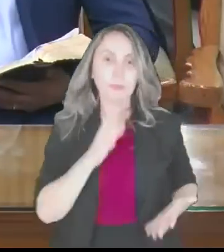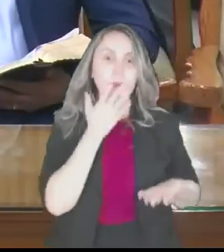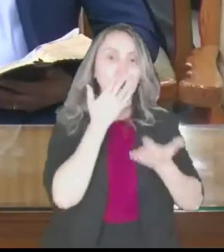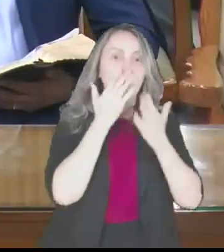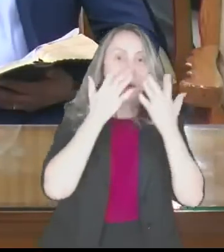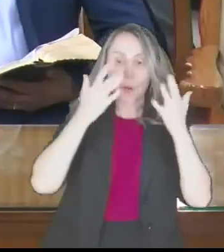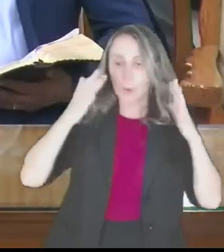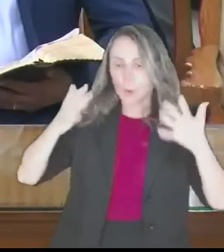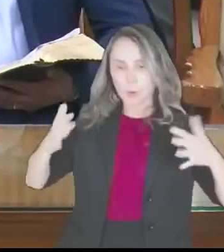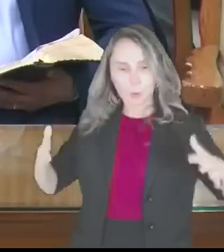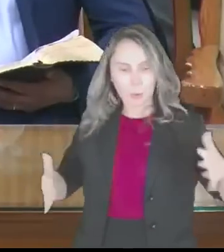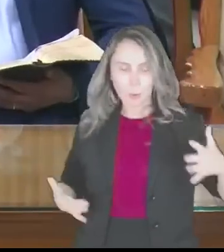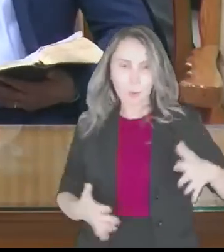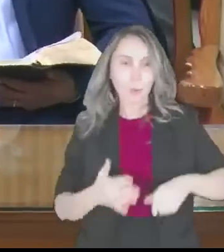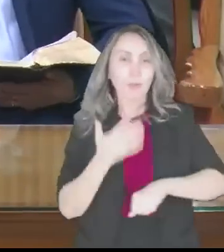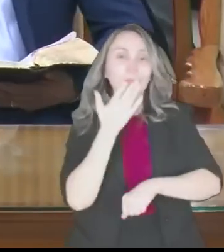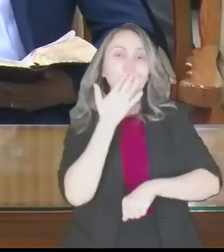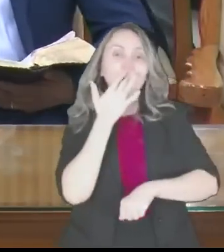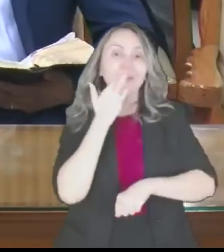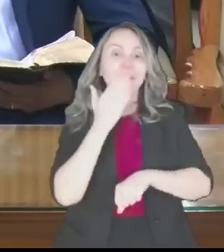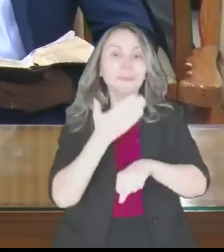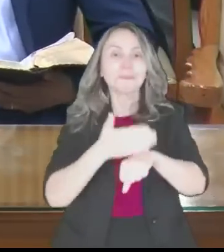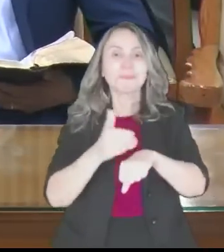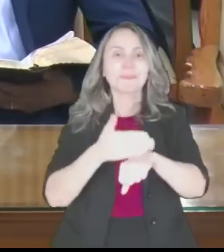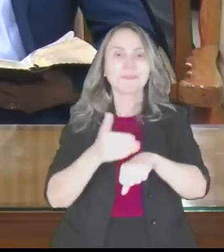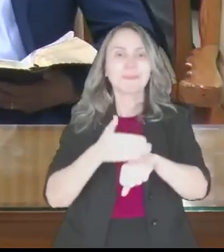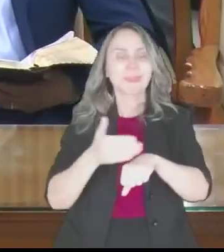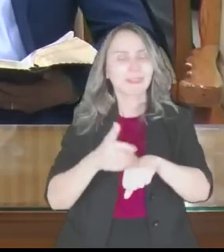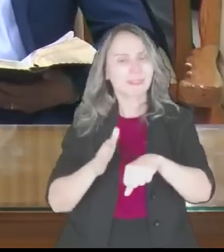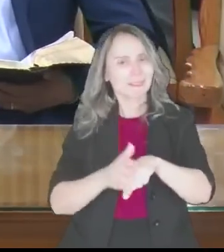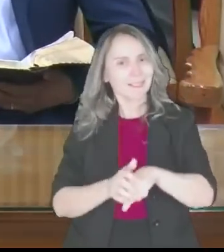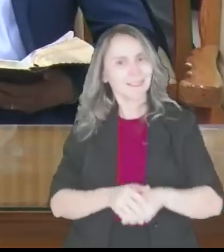a neve, que nenhum lavandeiro podia lavar.